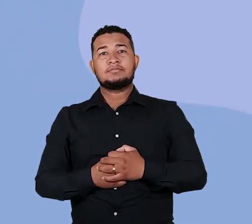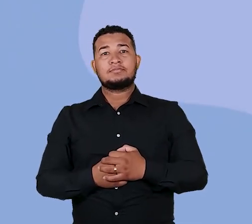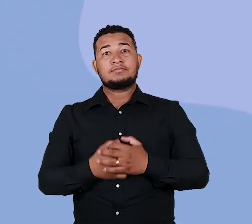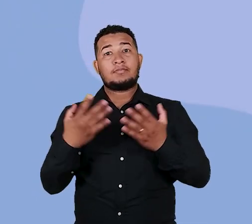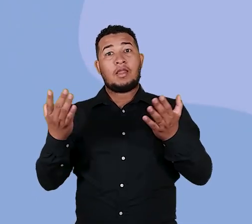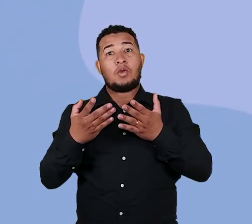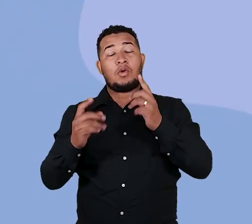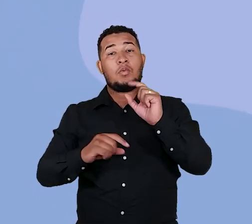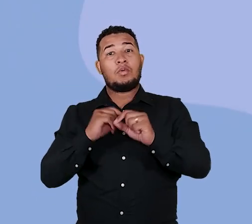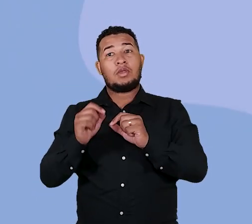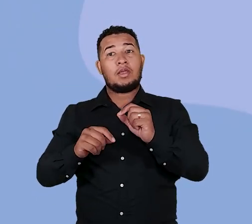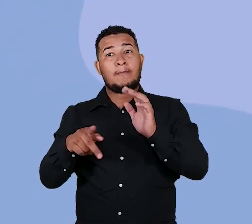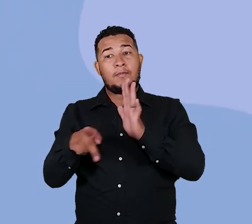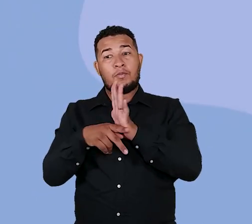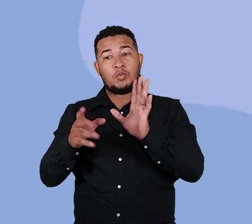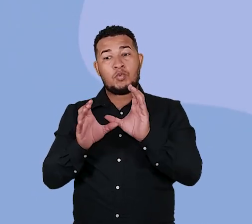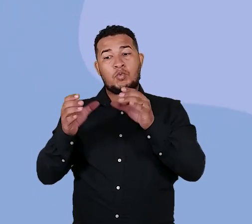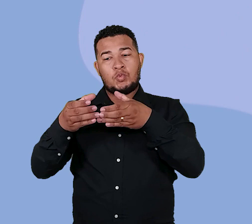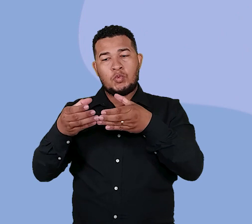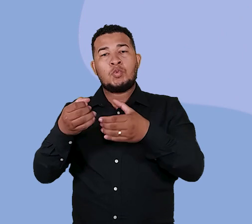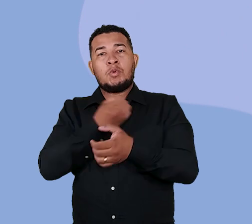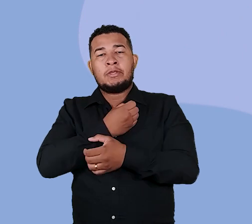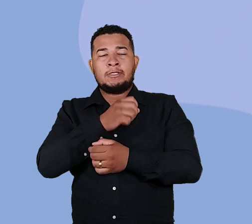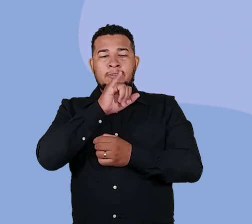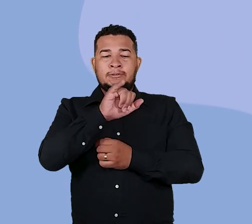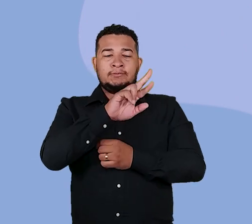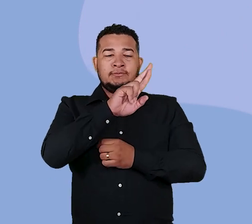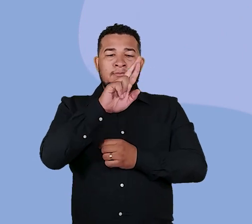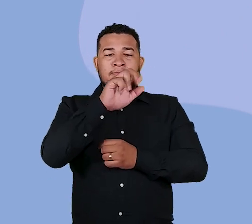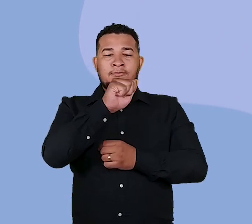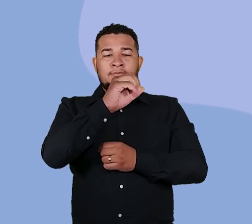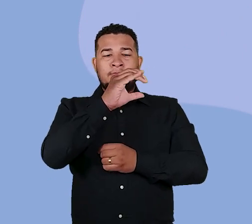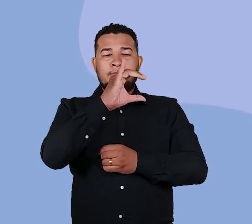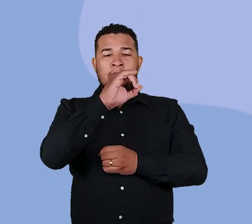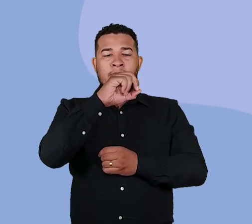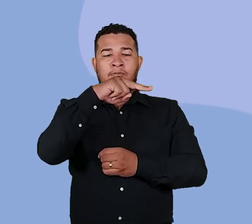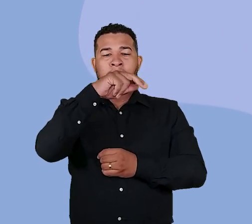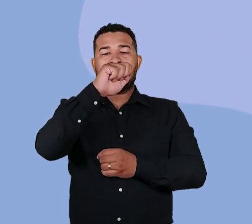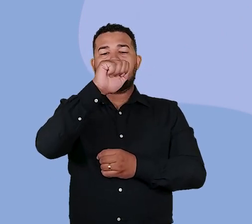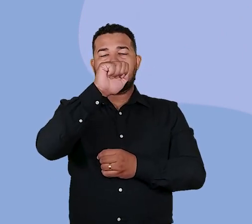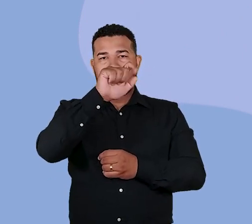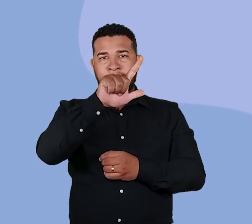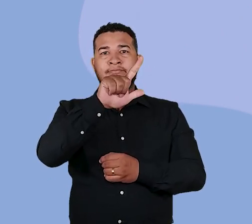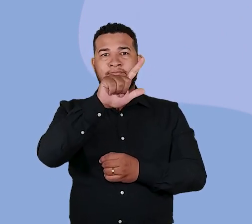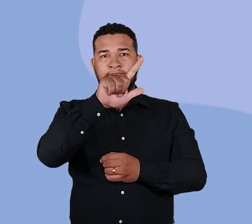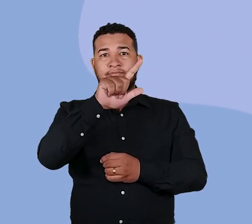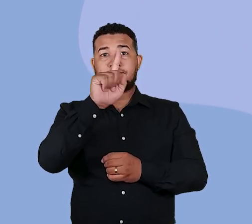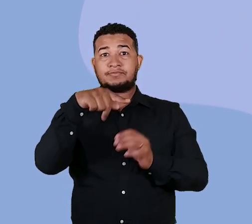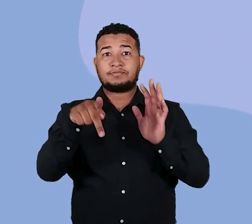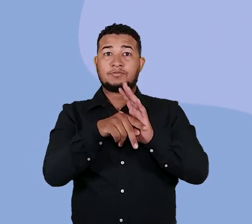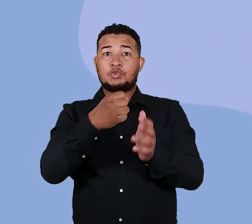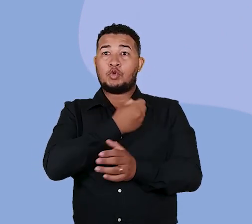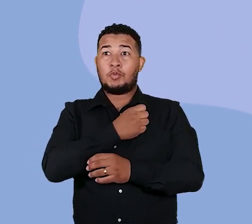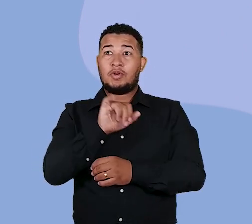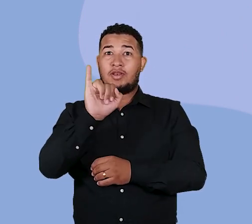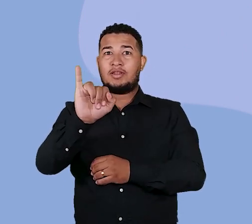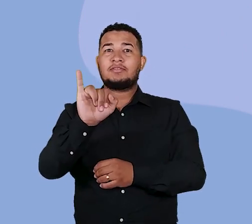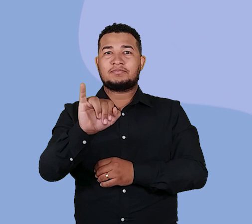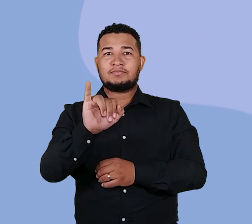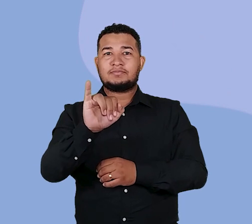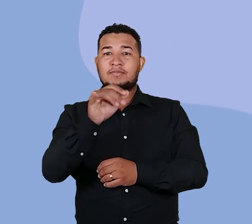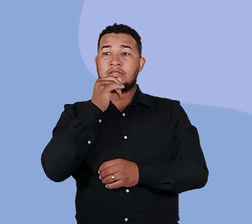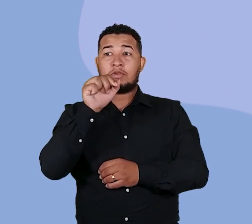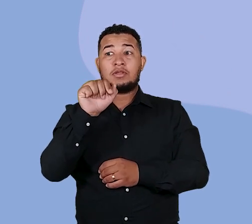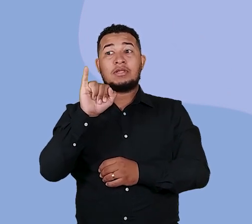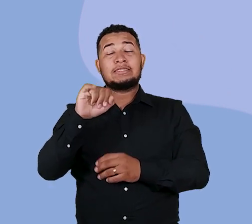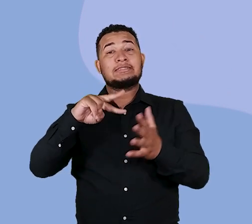Temos agora o conjunto dos números irracionais. Ele é representado pela letra I. São números irracionais, os